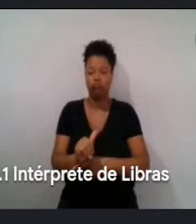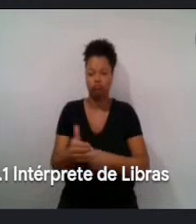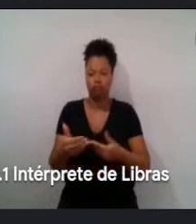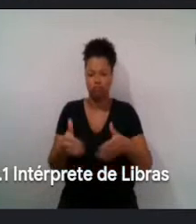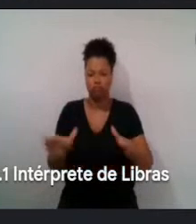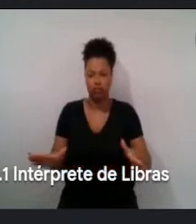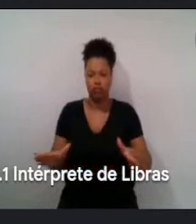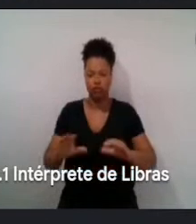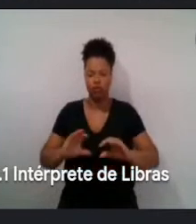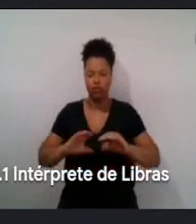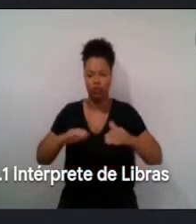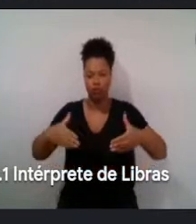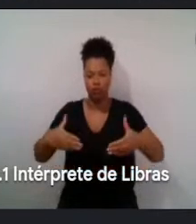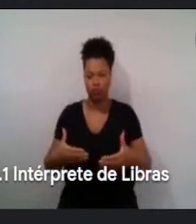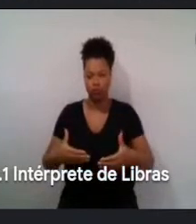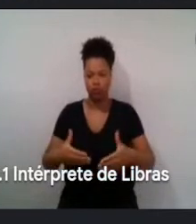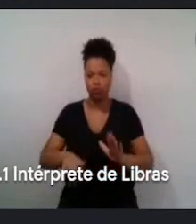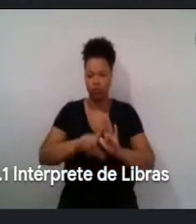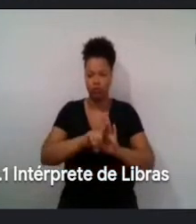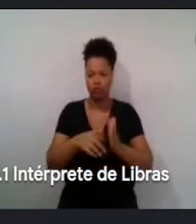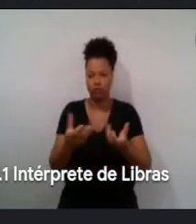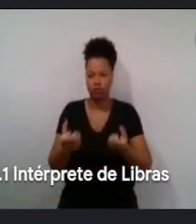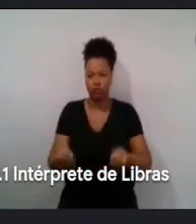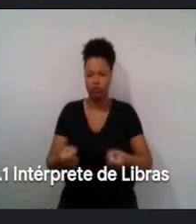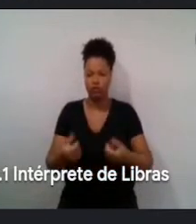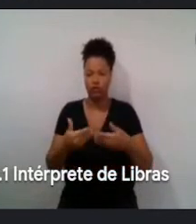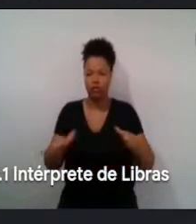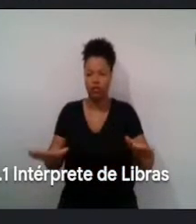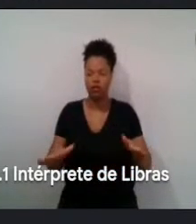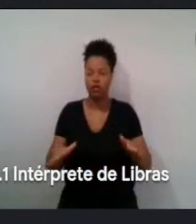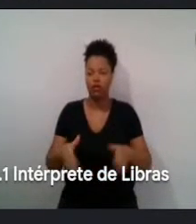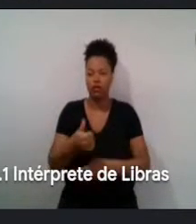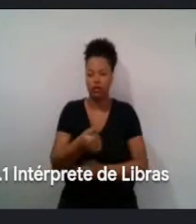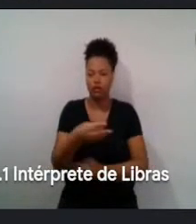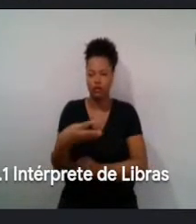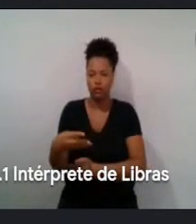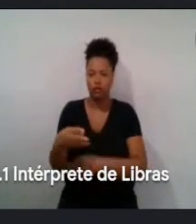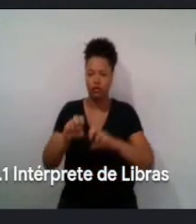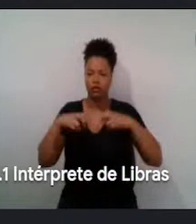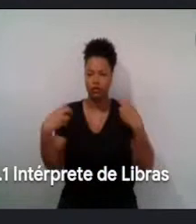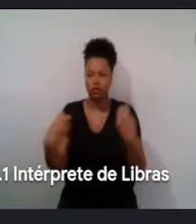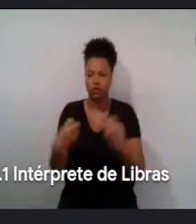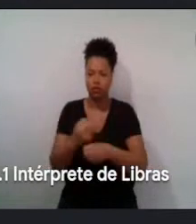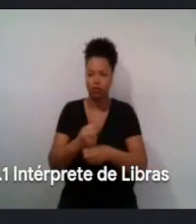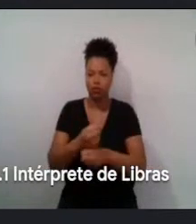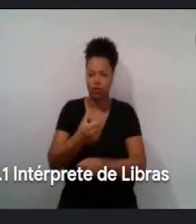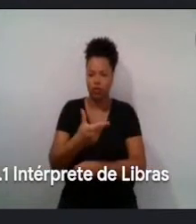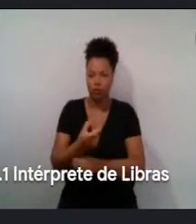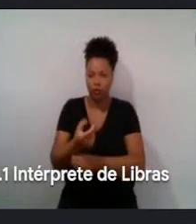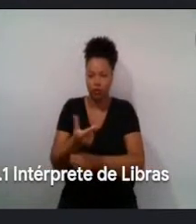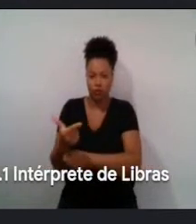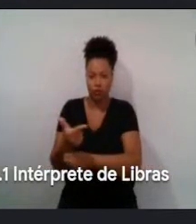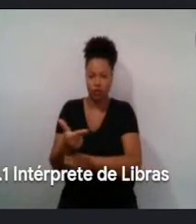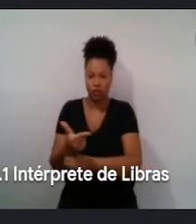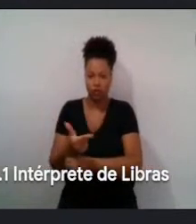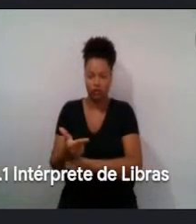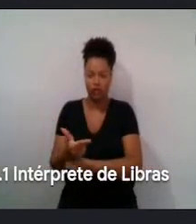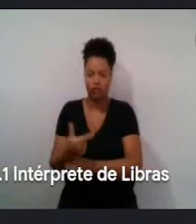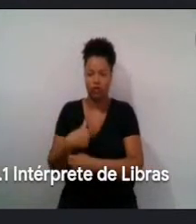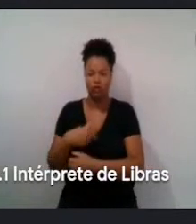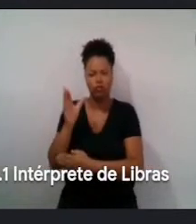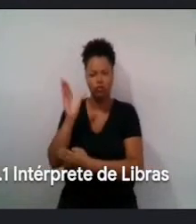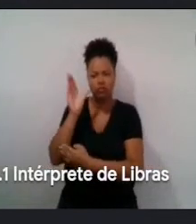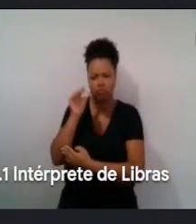legal, declaro aberta a 13ª sessão do ano 2022. Indaga, meus pares, se há alguma observação